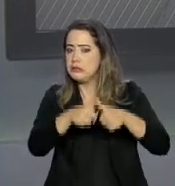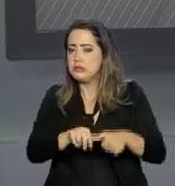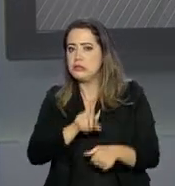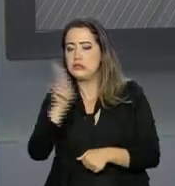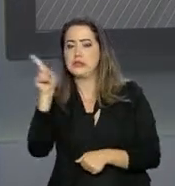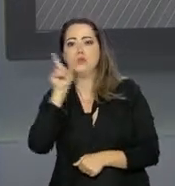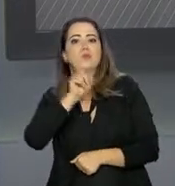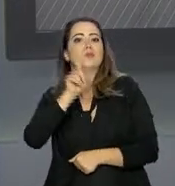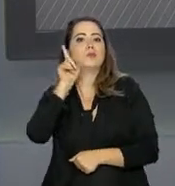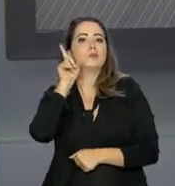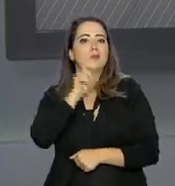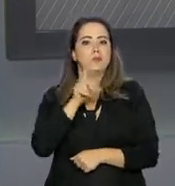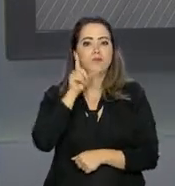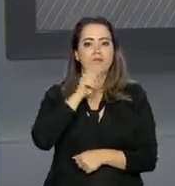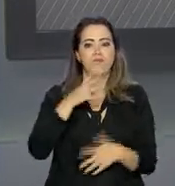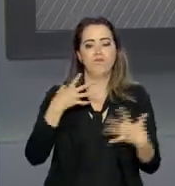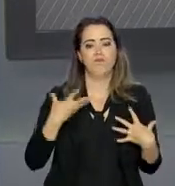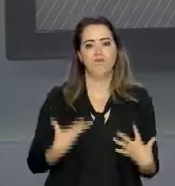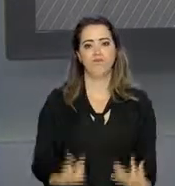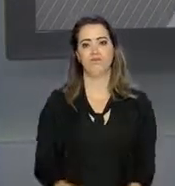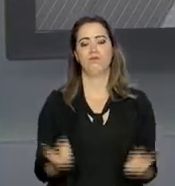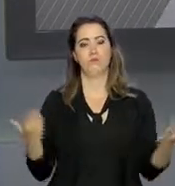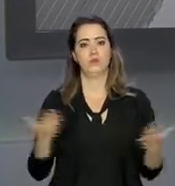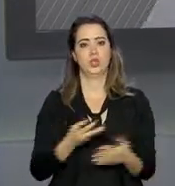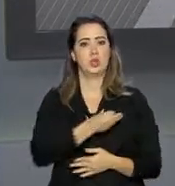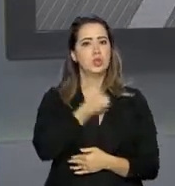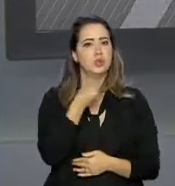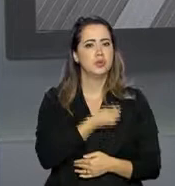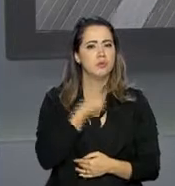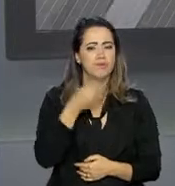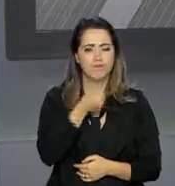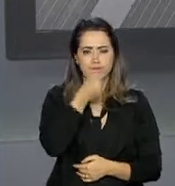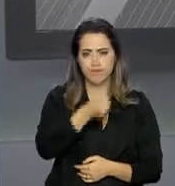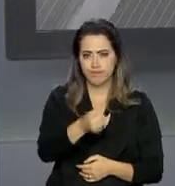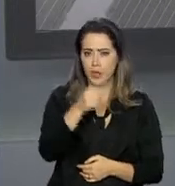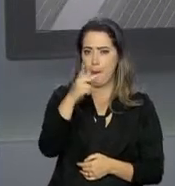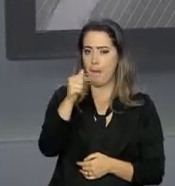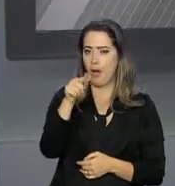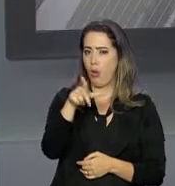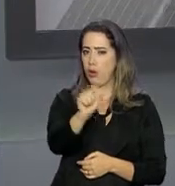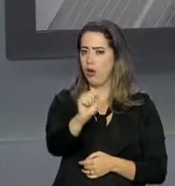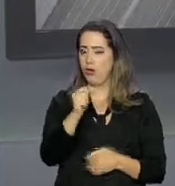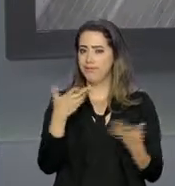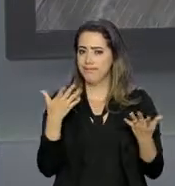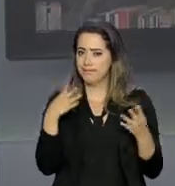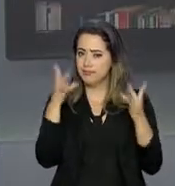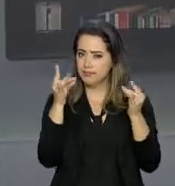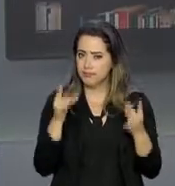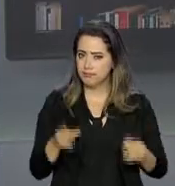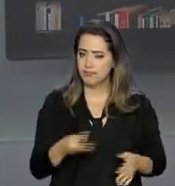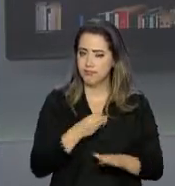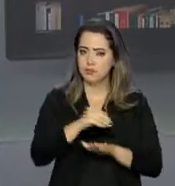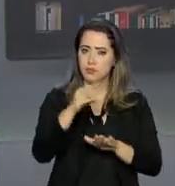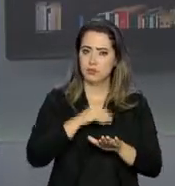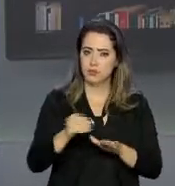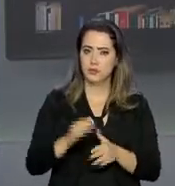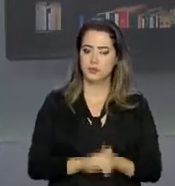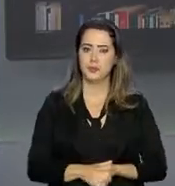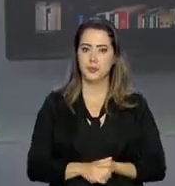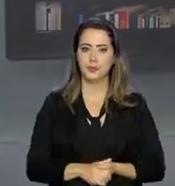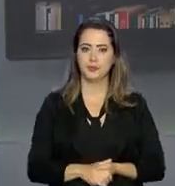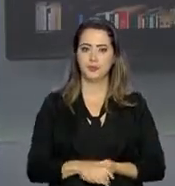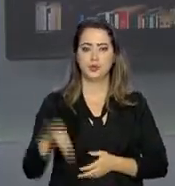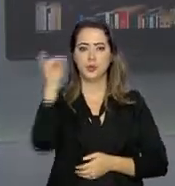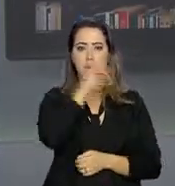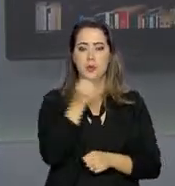abrigos nos estados unidos nós vamos falar agora ao vivo com a correspondente paula de ouro que tem as informações para a gente